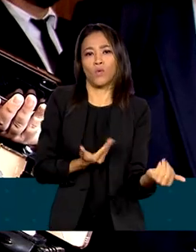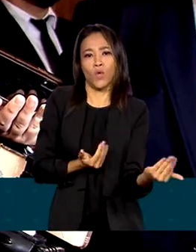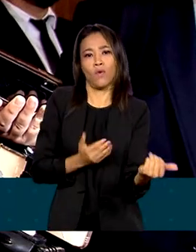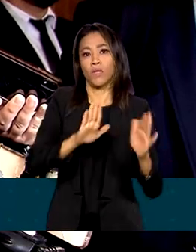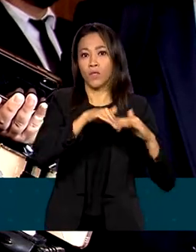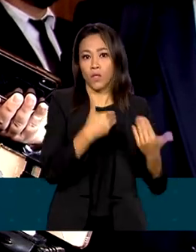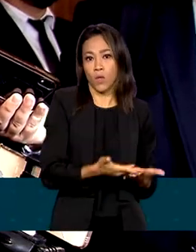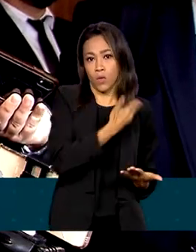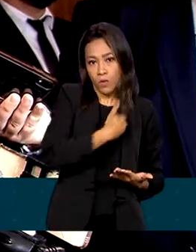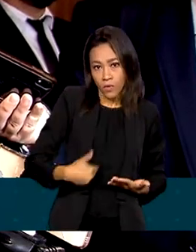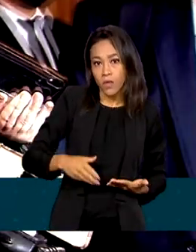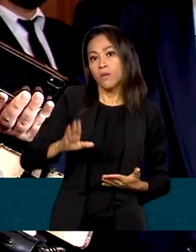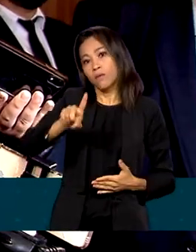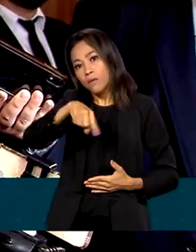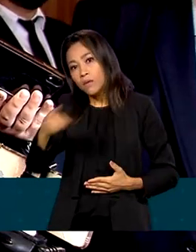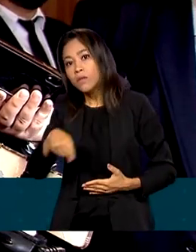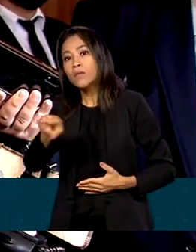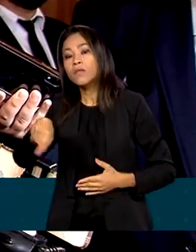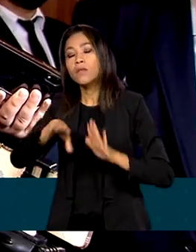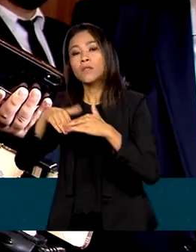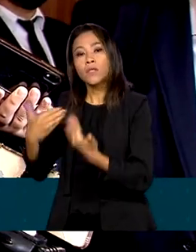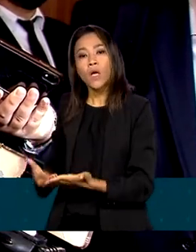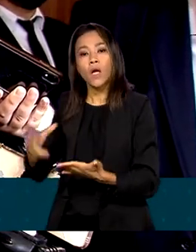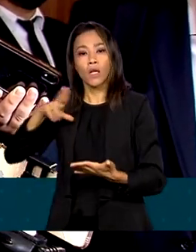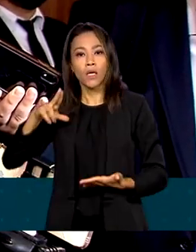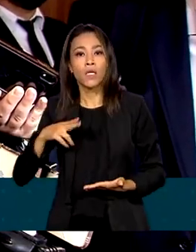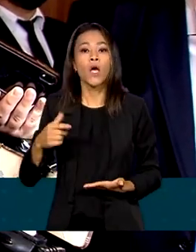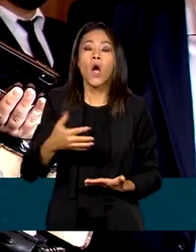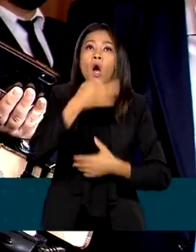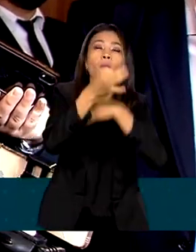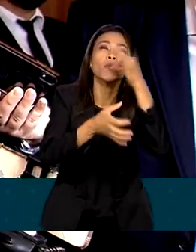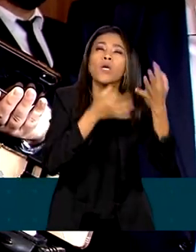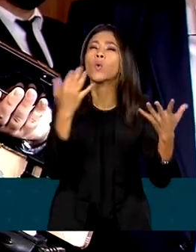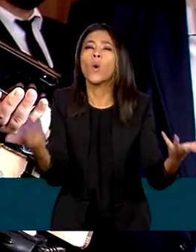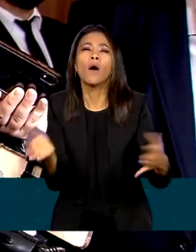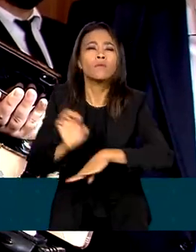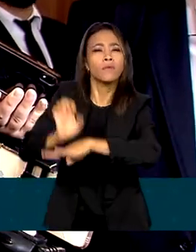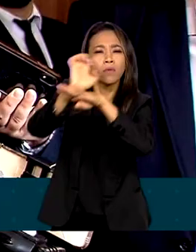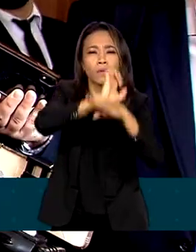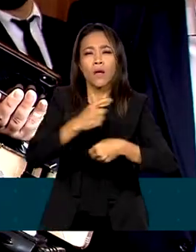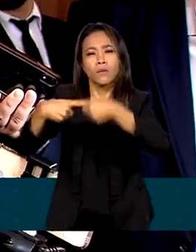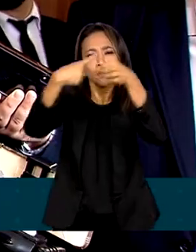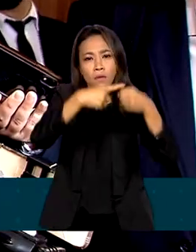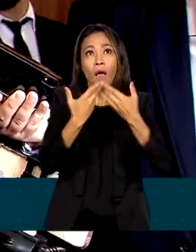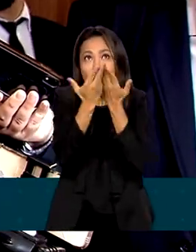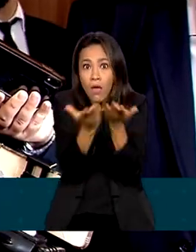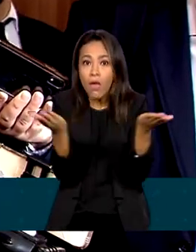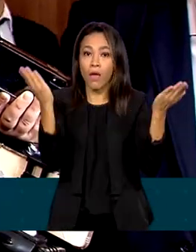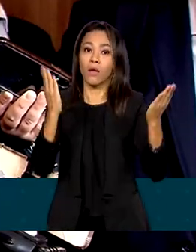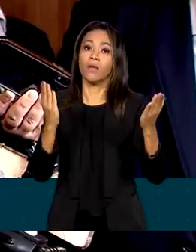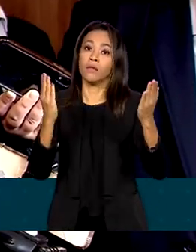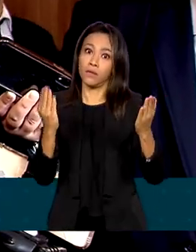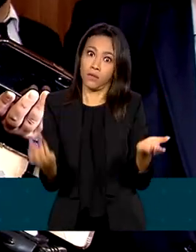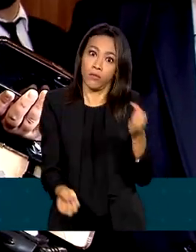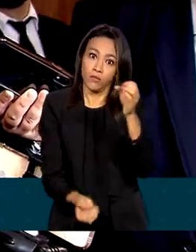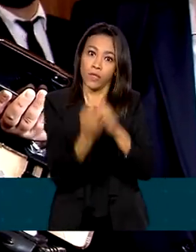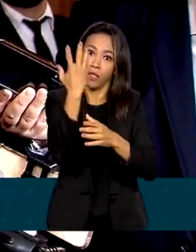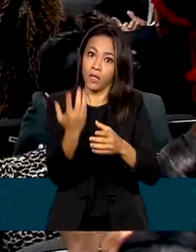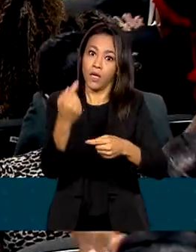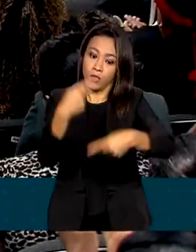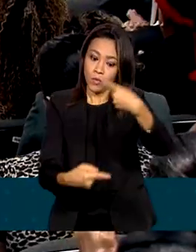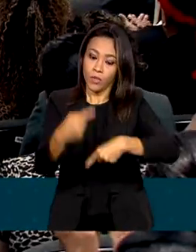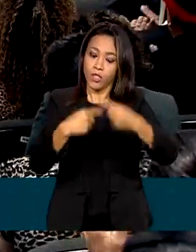e privadas desse país, ouvir nos estados e municípios, fundamental, porque são eles que implementam as políticas lá na